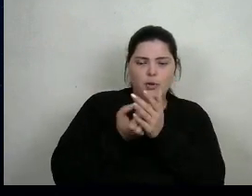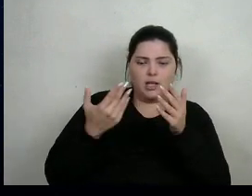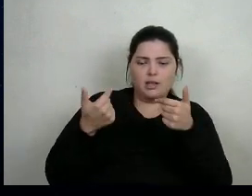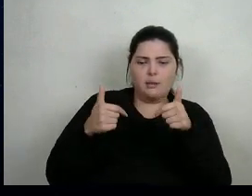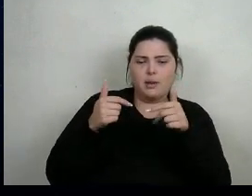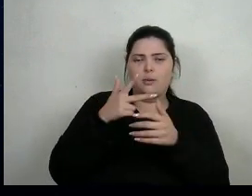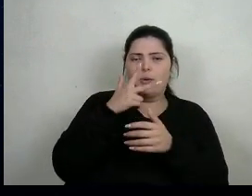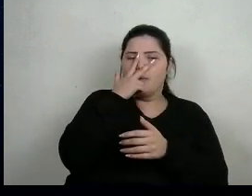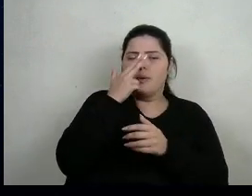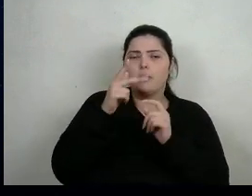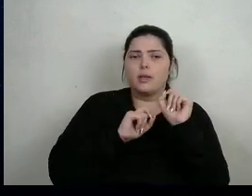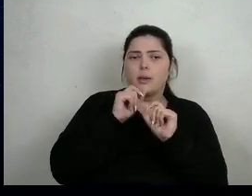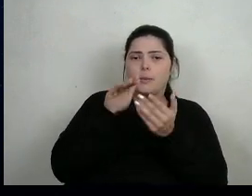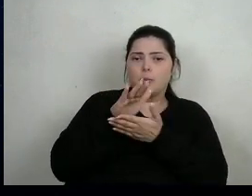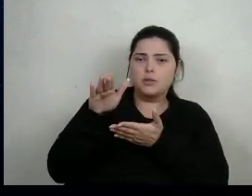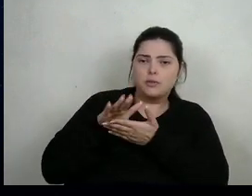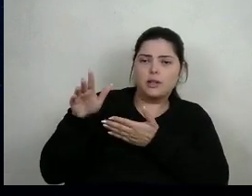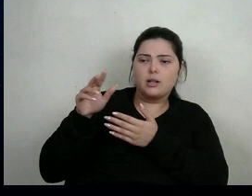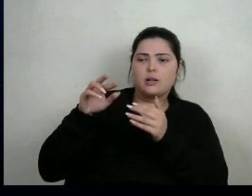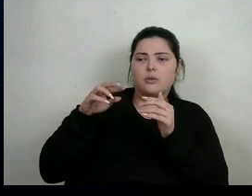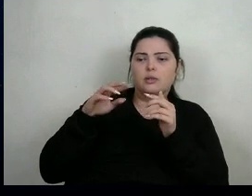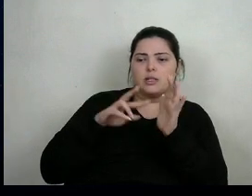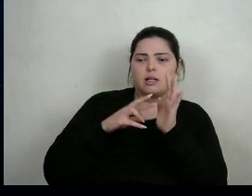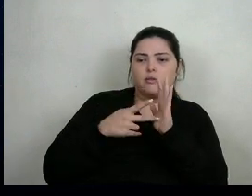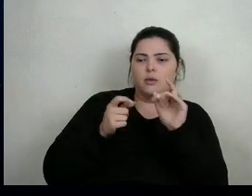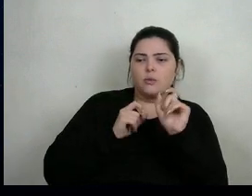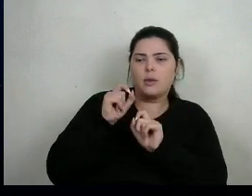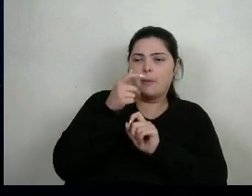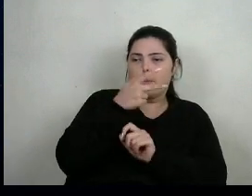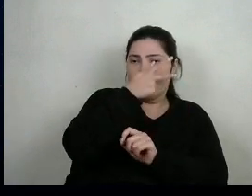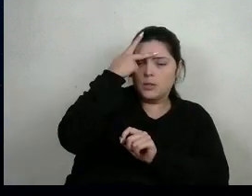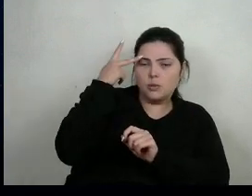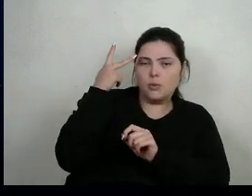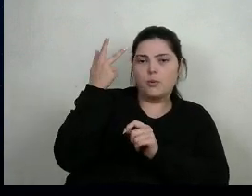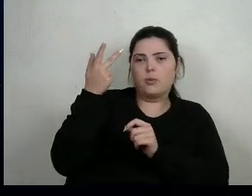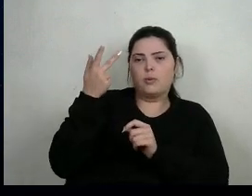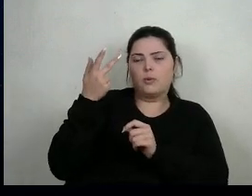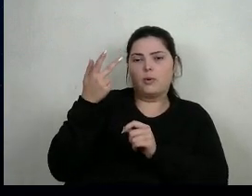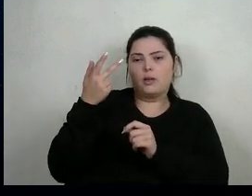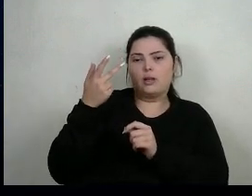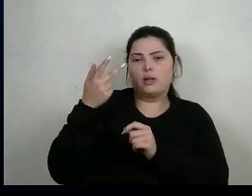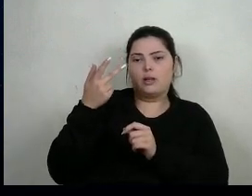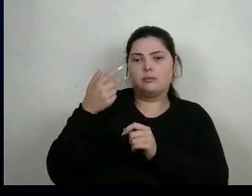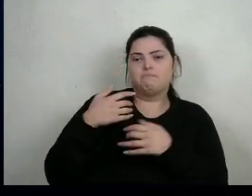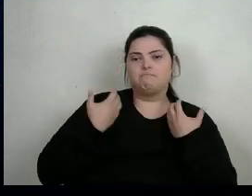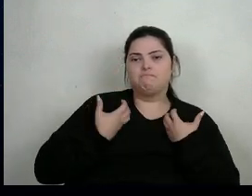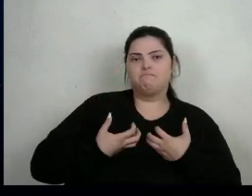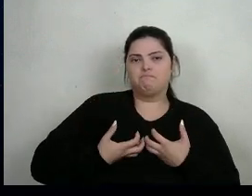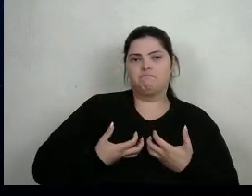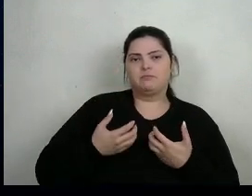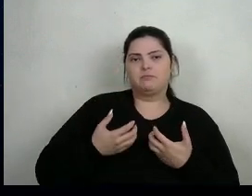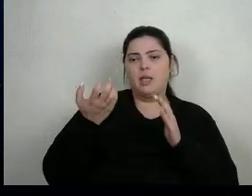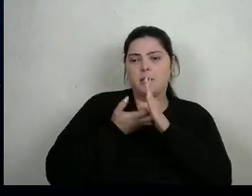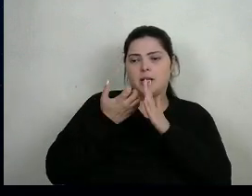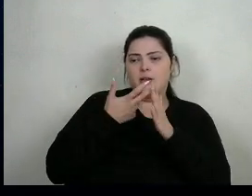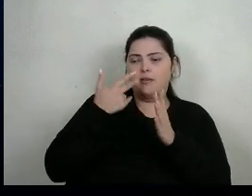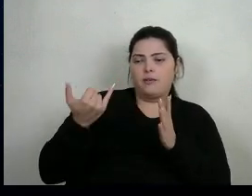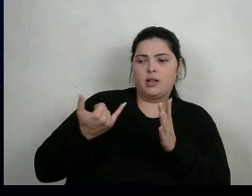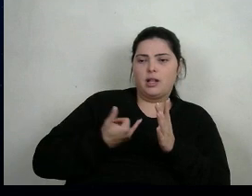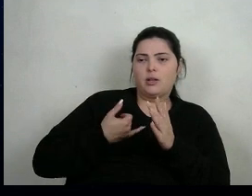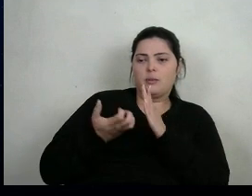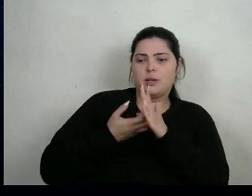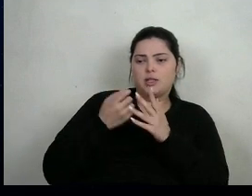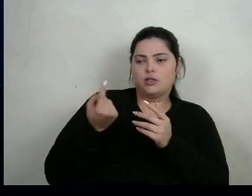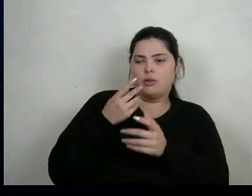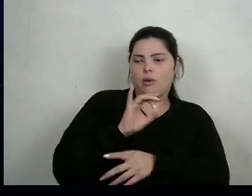produtividade não tem a ver só com a pessoa e eu tô cansada de ouvir empresas tentando medir a produtividade individual querendo saber